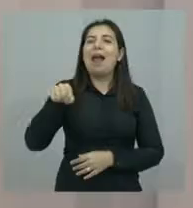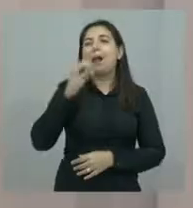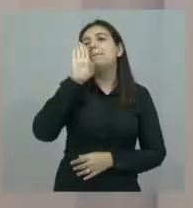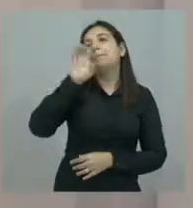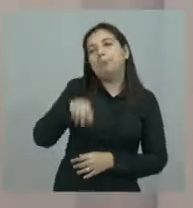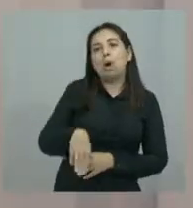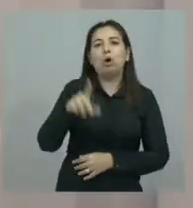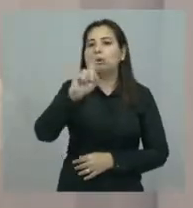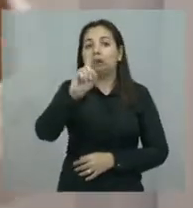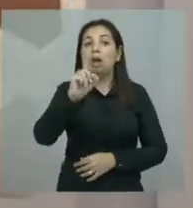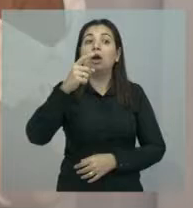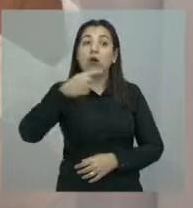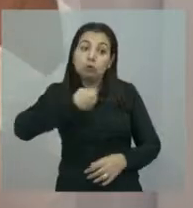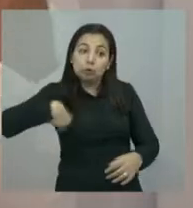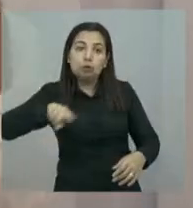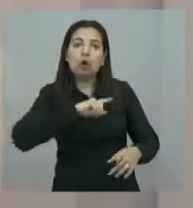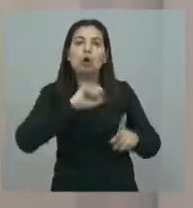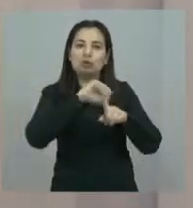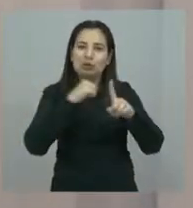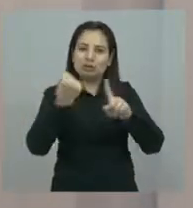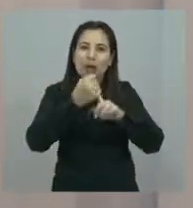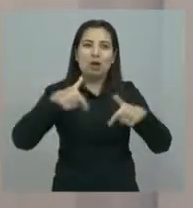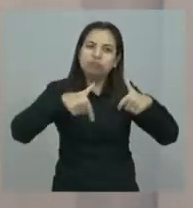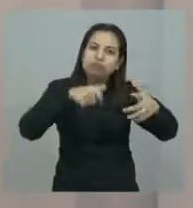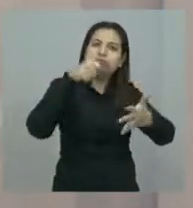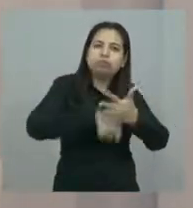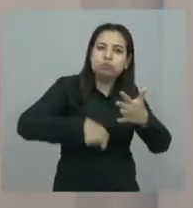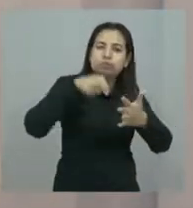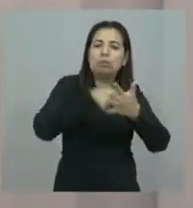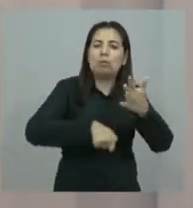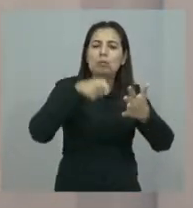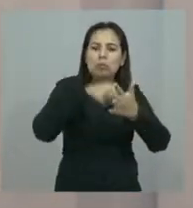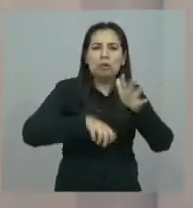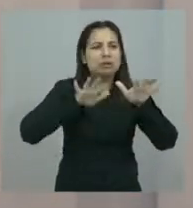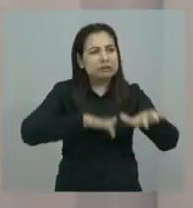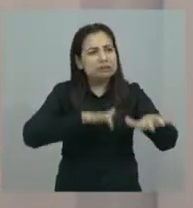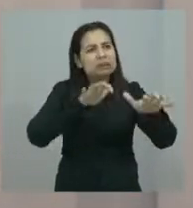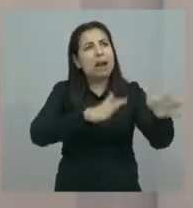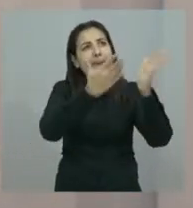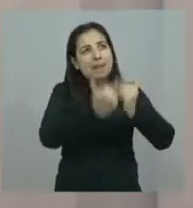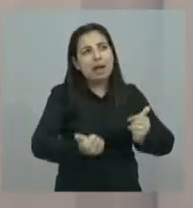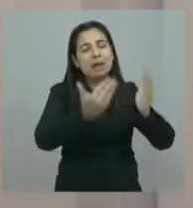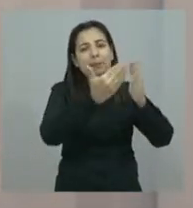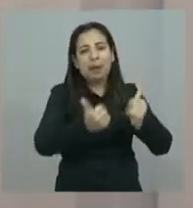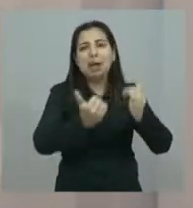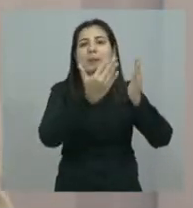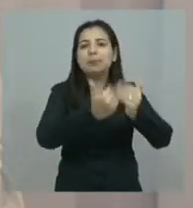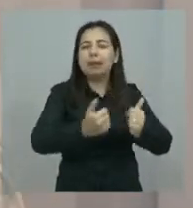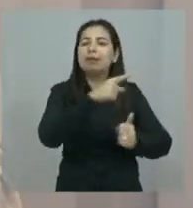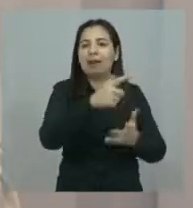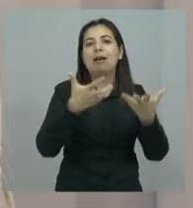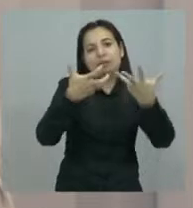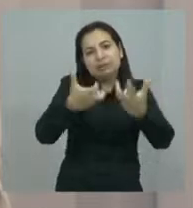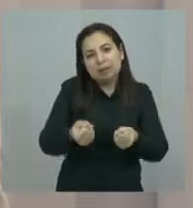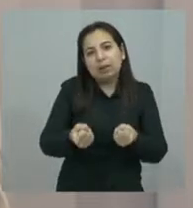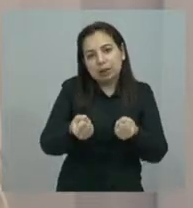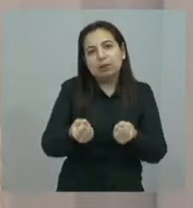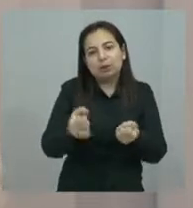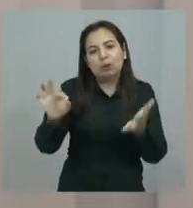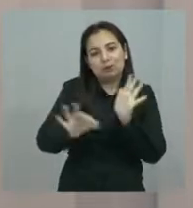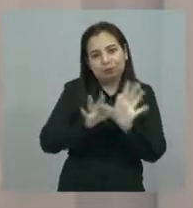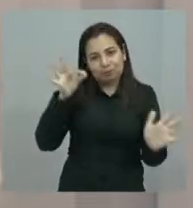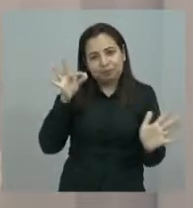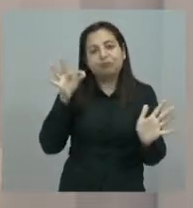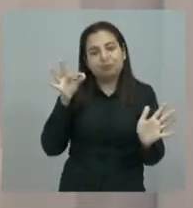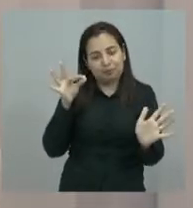popular. Nós que eu digo, os ativistas da época, pintavam a cara, ia para a rua, né? Aquela mobilização toda, e pressionou de